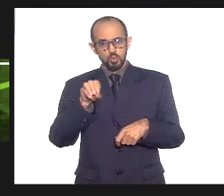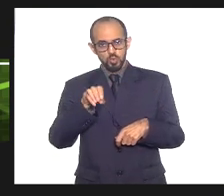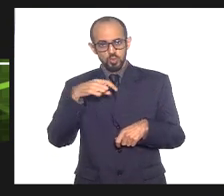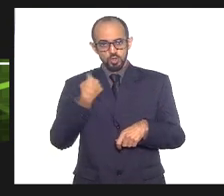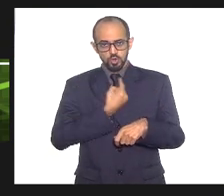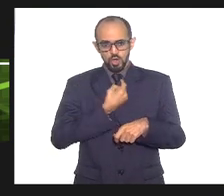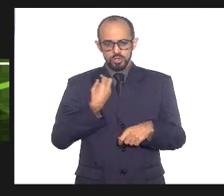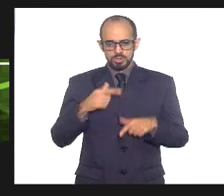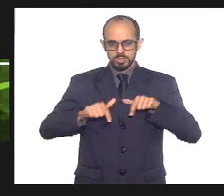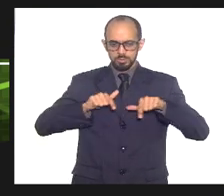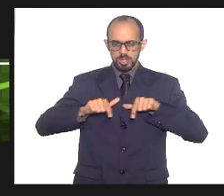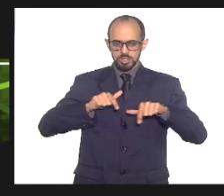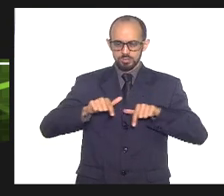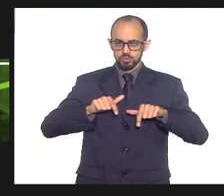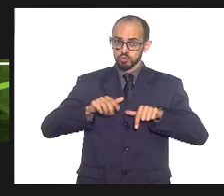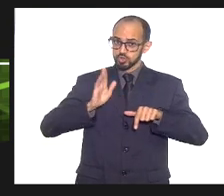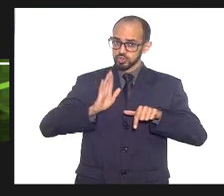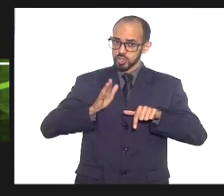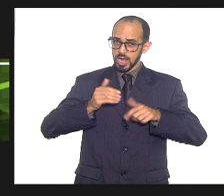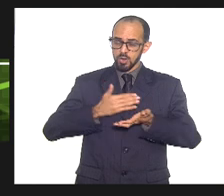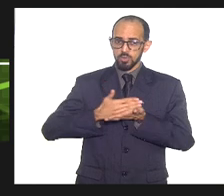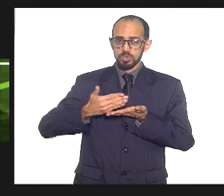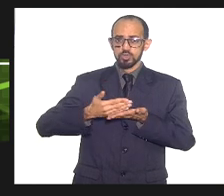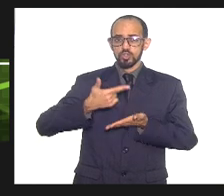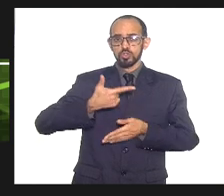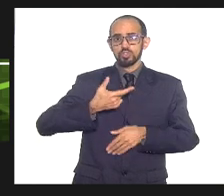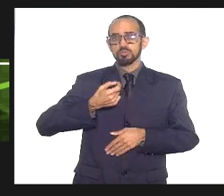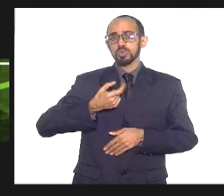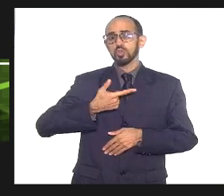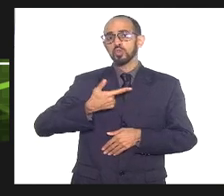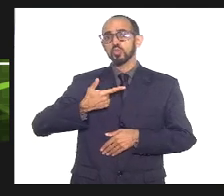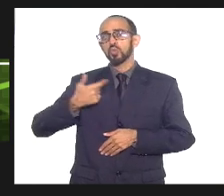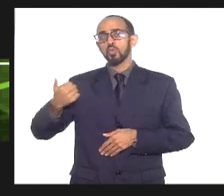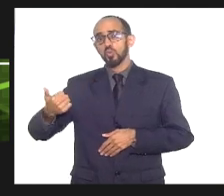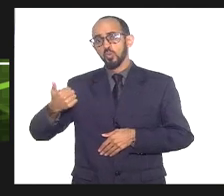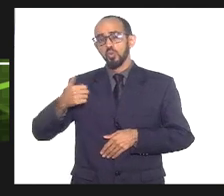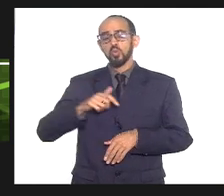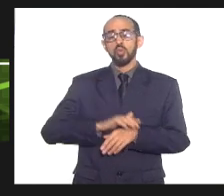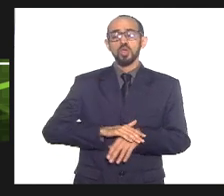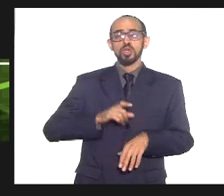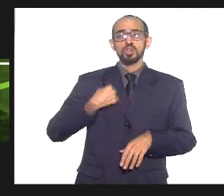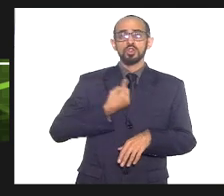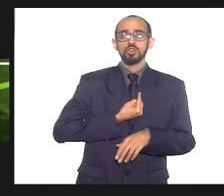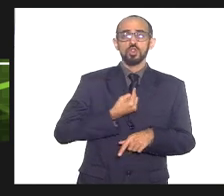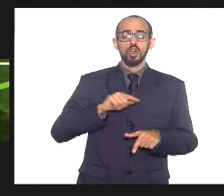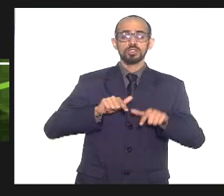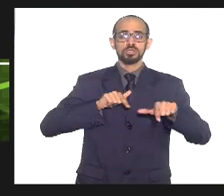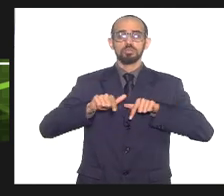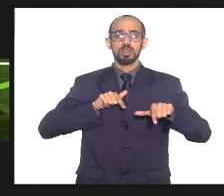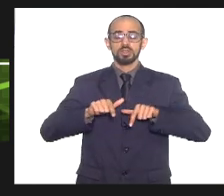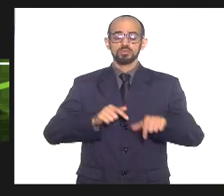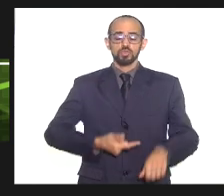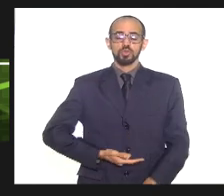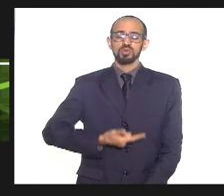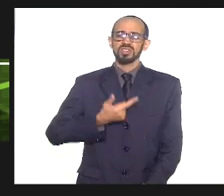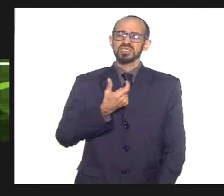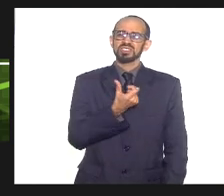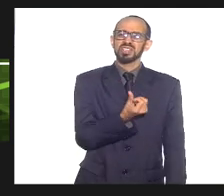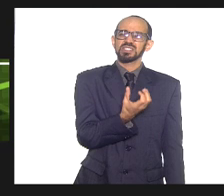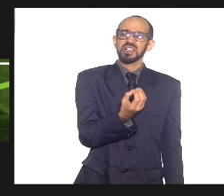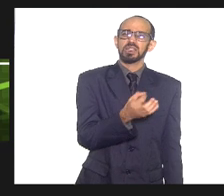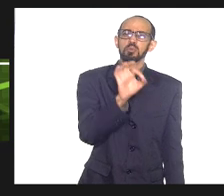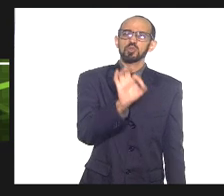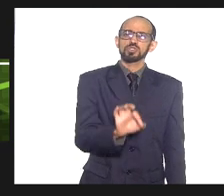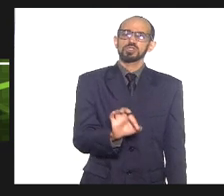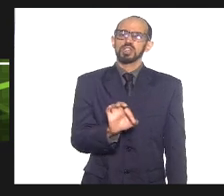operadores. O campo já se encontra em produção desde o ano de 2001 na Bacia de Campos, e nós operamos esse ativo com 60% de participação